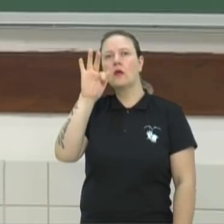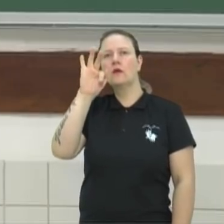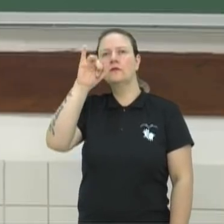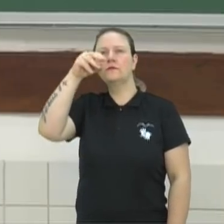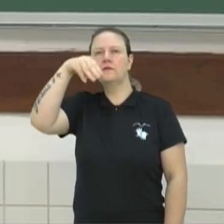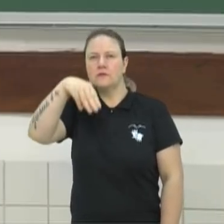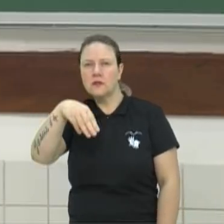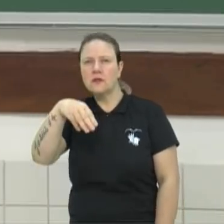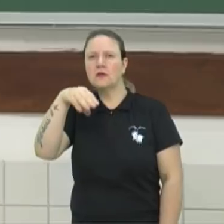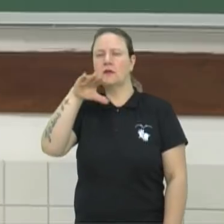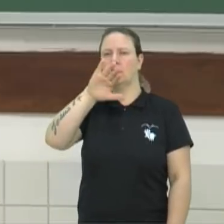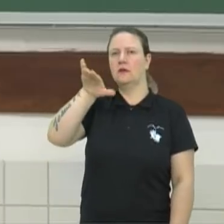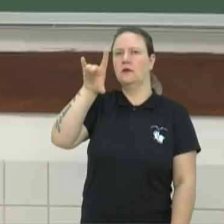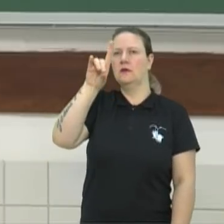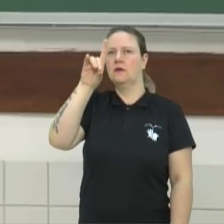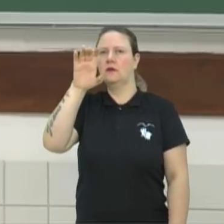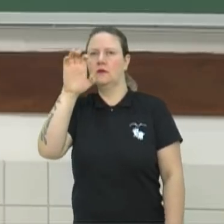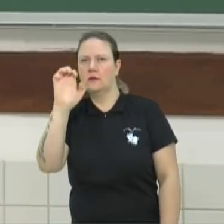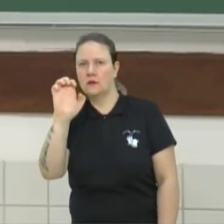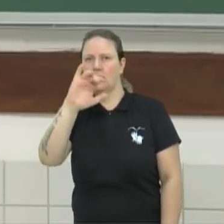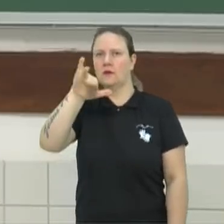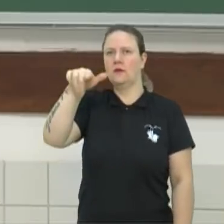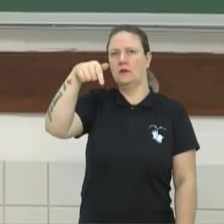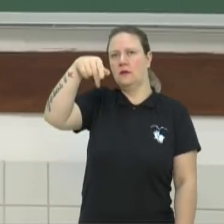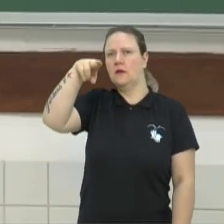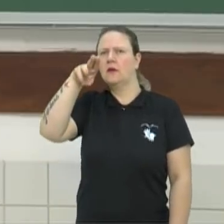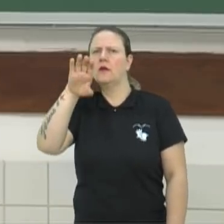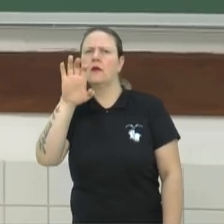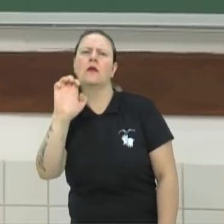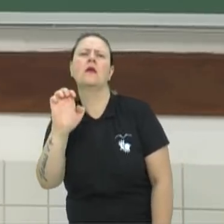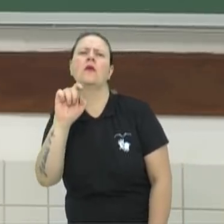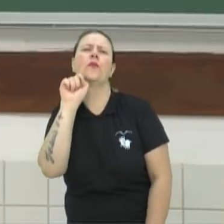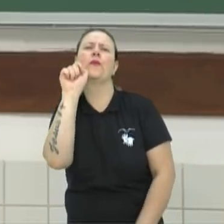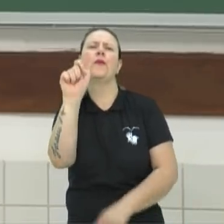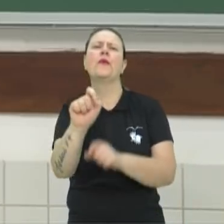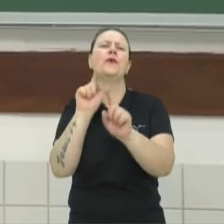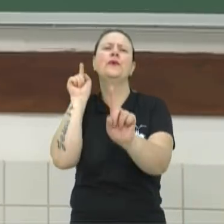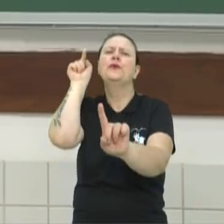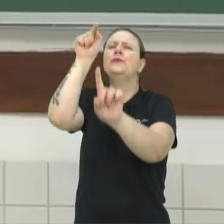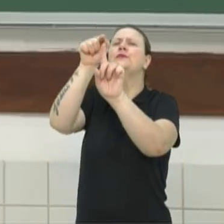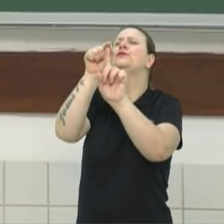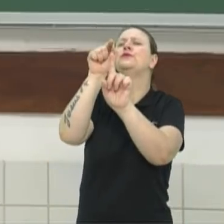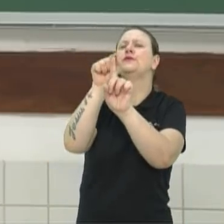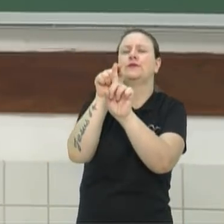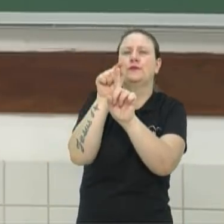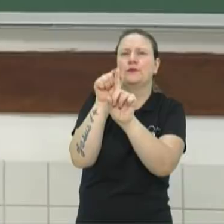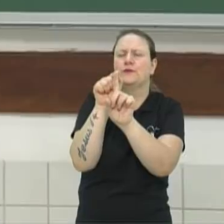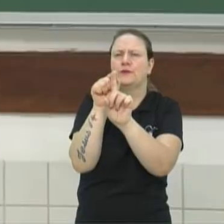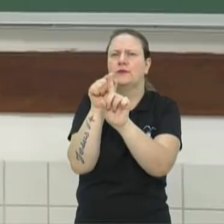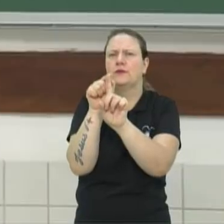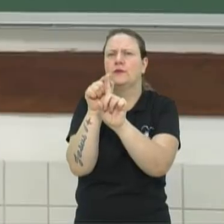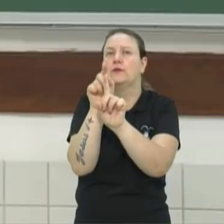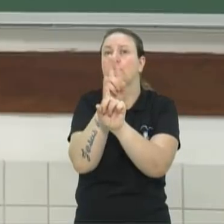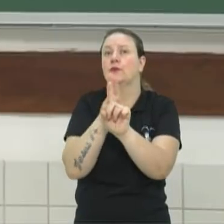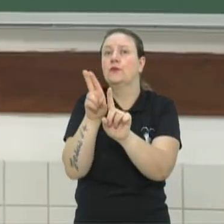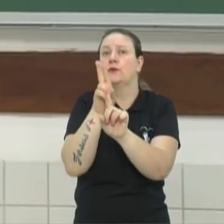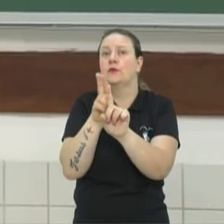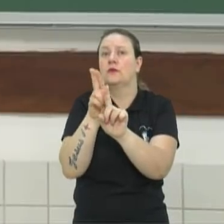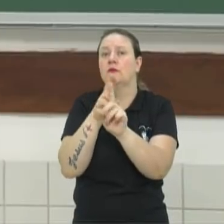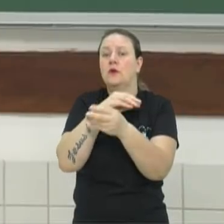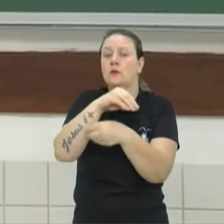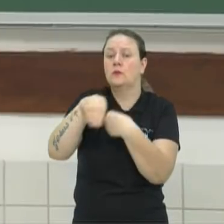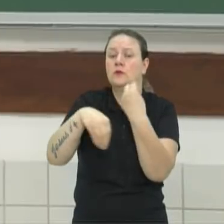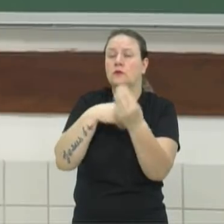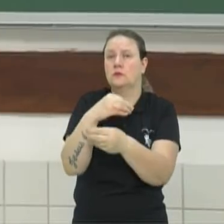de, com o objetivo de. Então essa oração ela foi iniciada com essa locução conjuntiva que já dizia